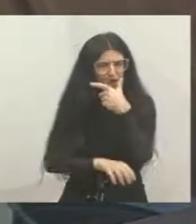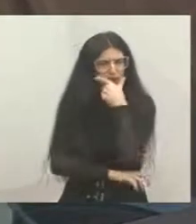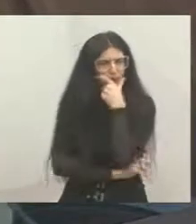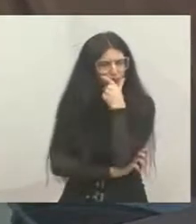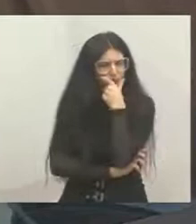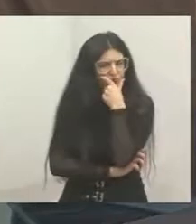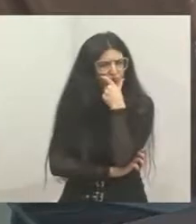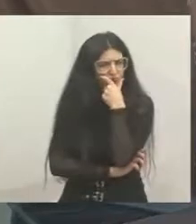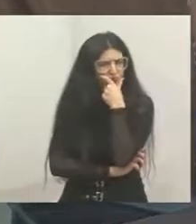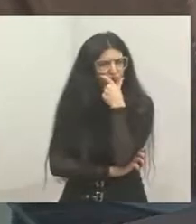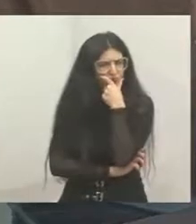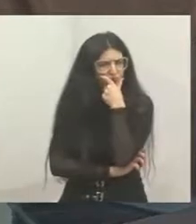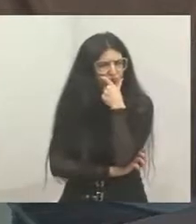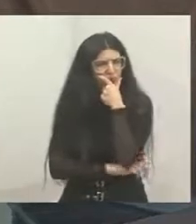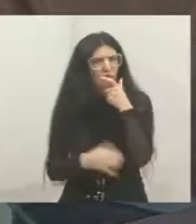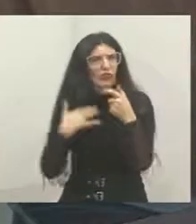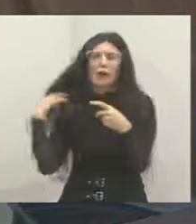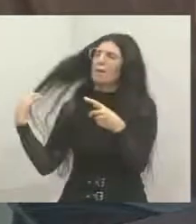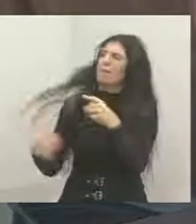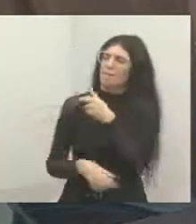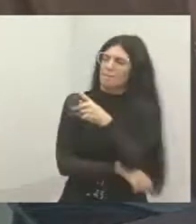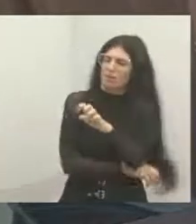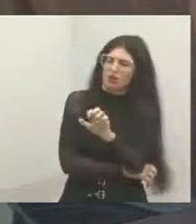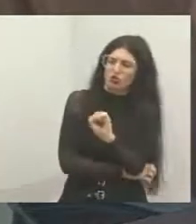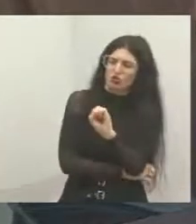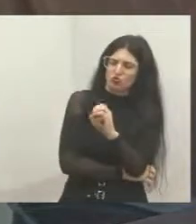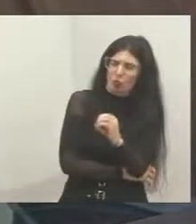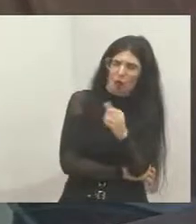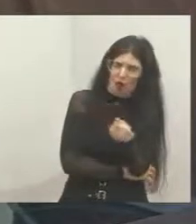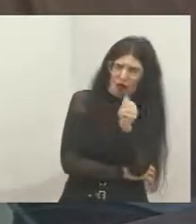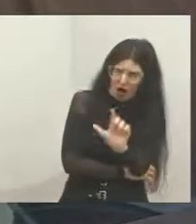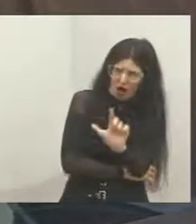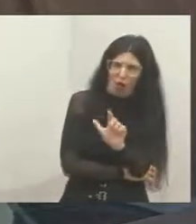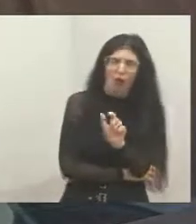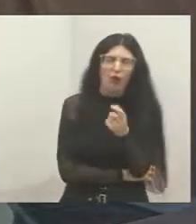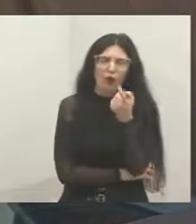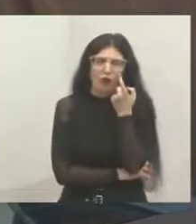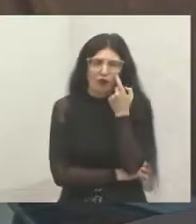Primeiro aqui, quando se fala limite de pessoal, nessa